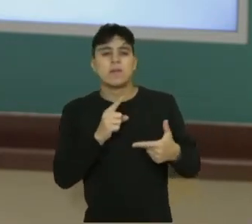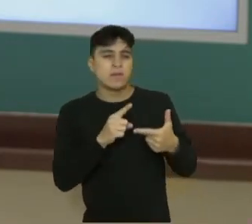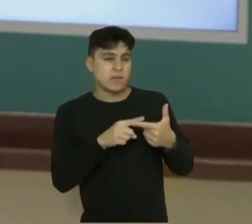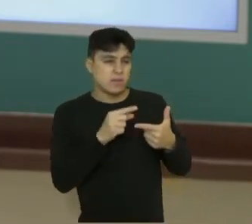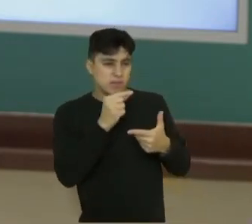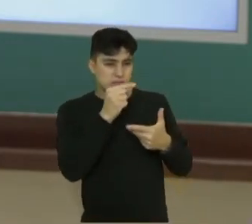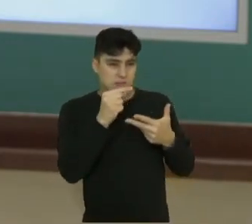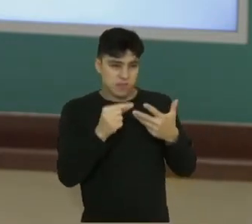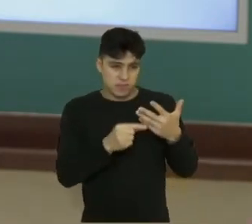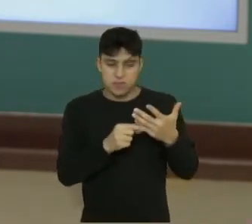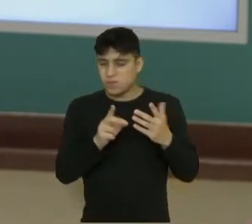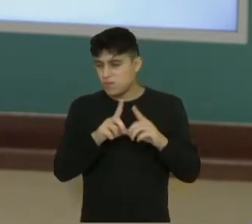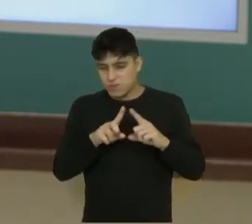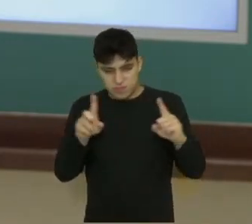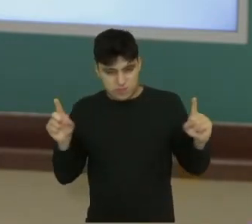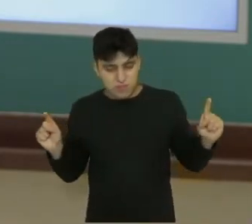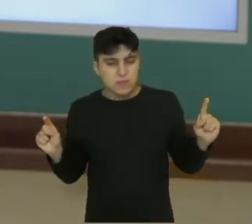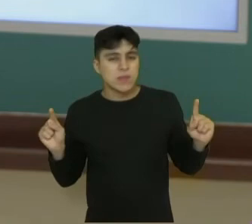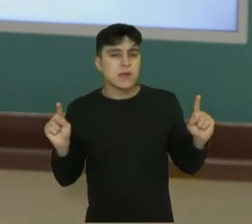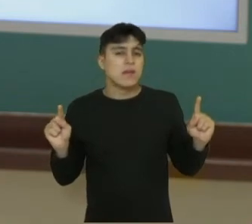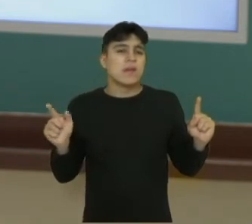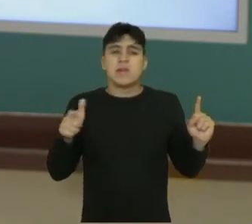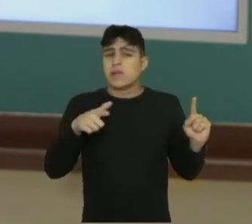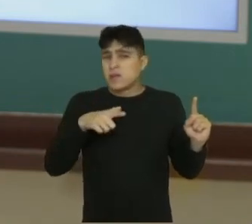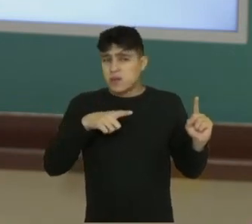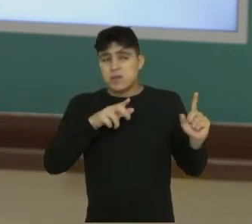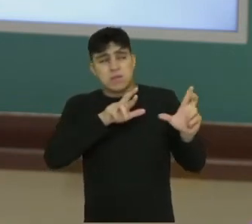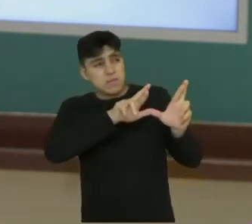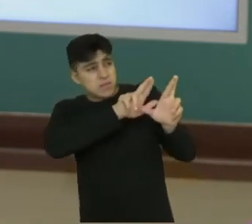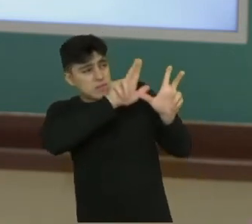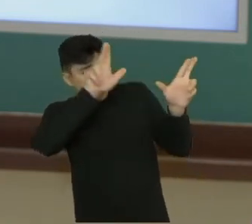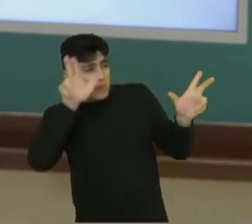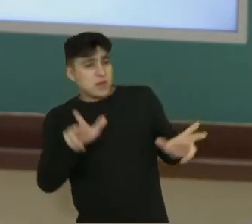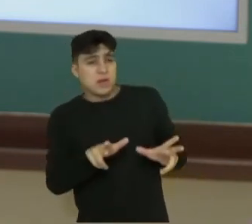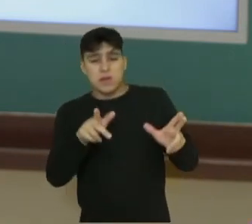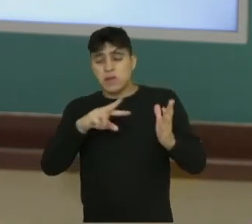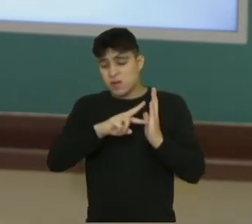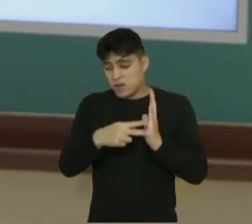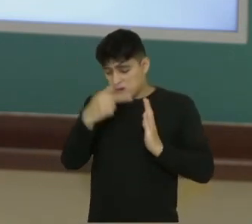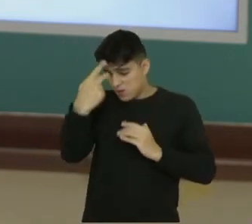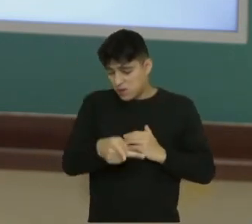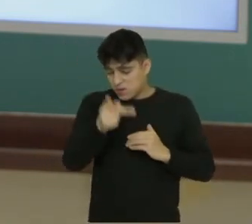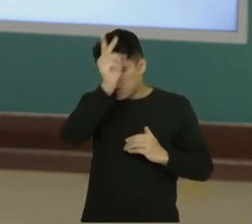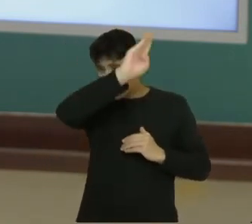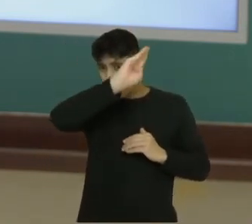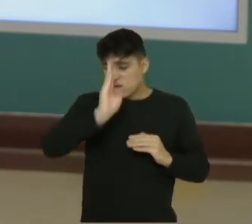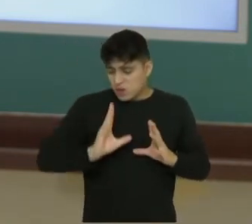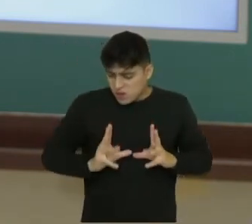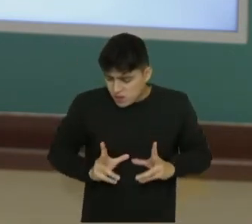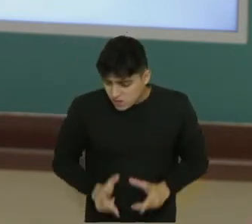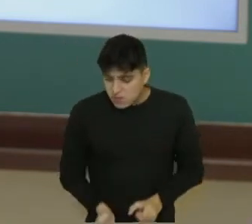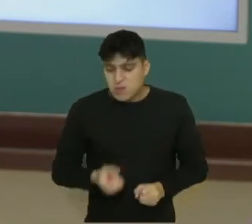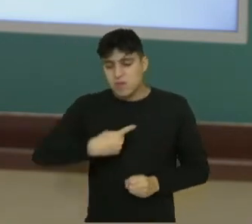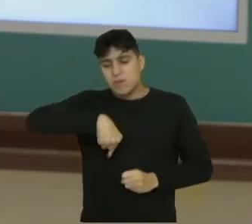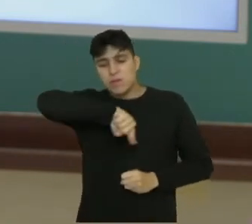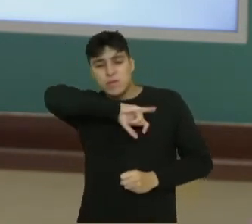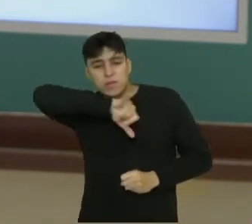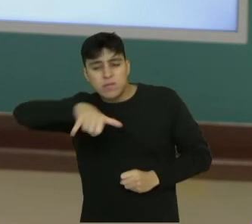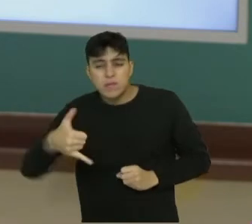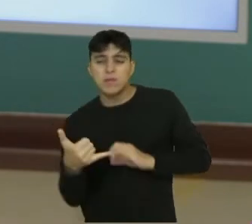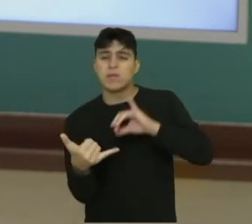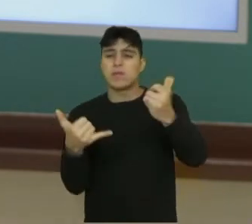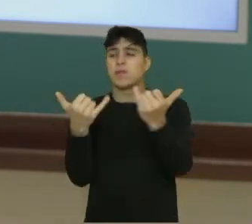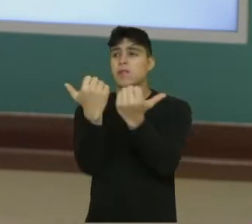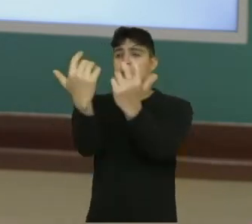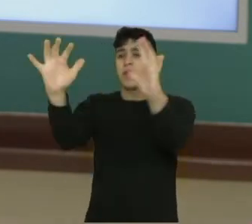intempéries. Mas, né, a gente tem uma diversidade, ela não tem uma energia bastante limpa, né? Estamos aproveitando os recursos que a